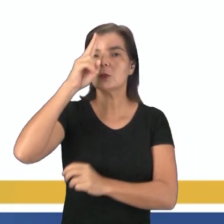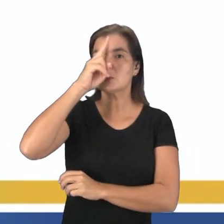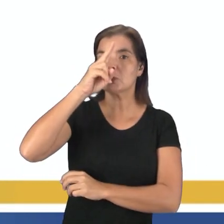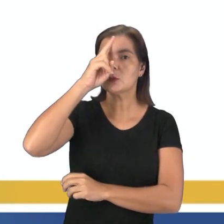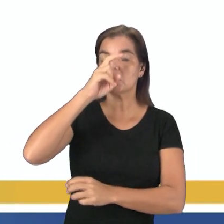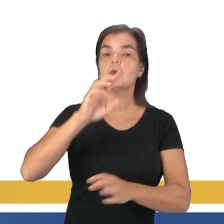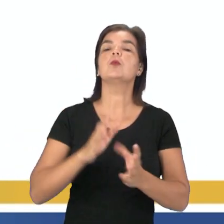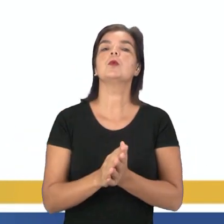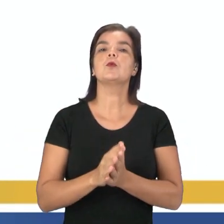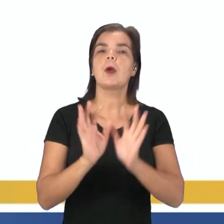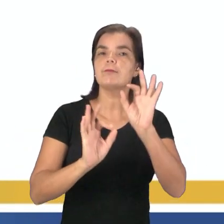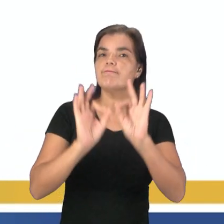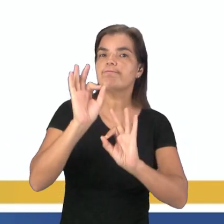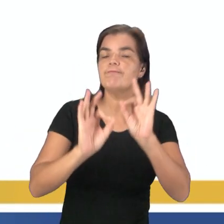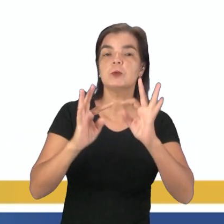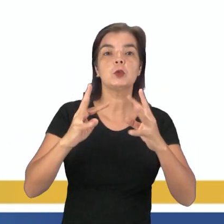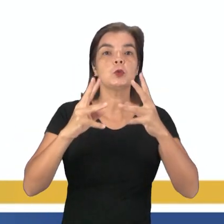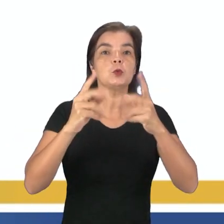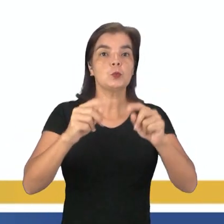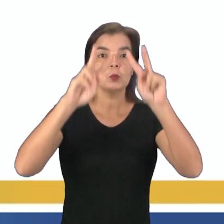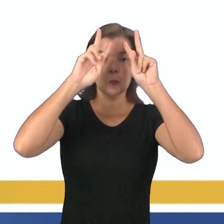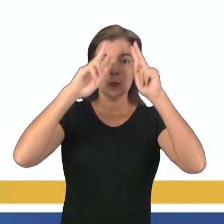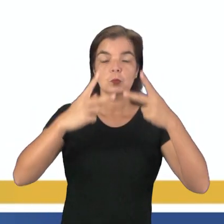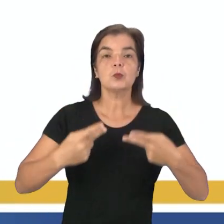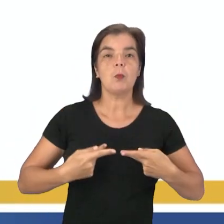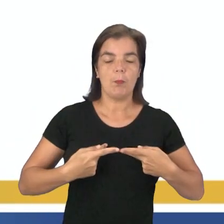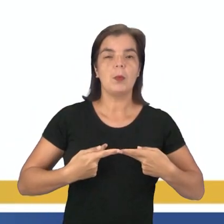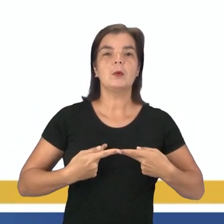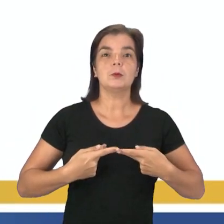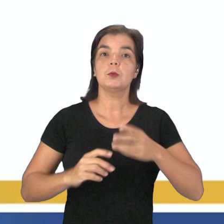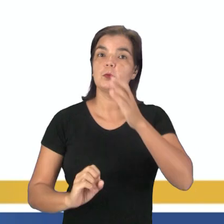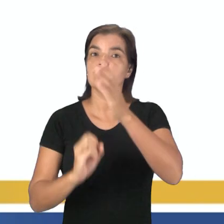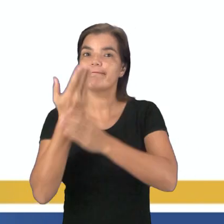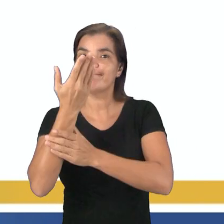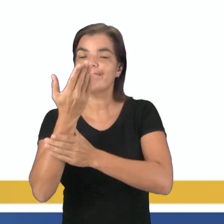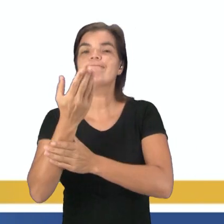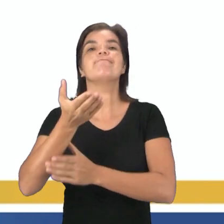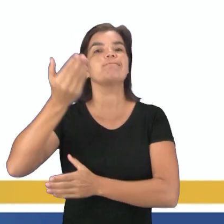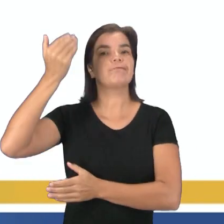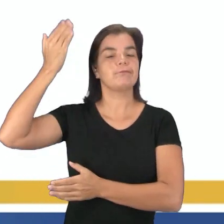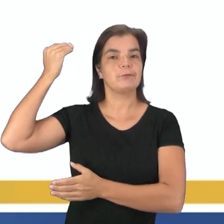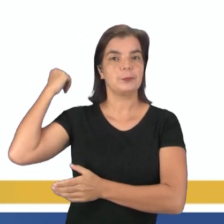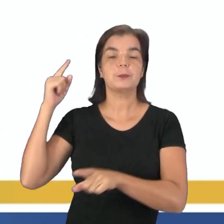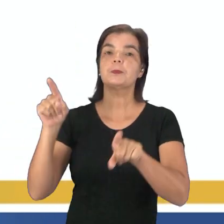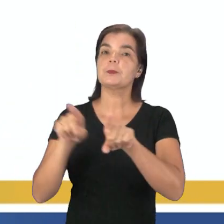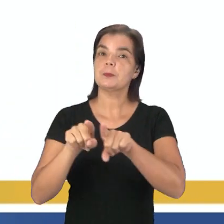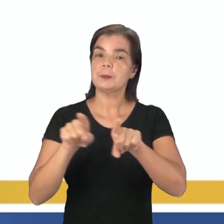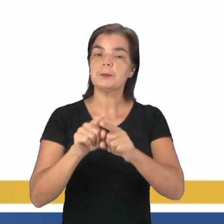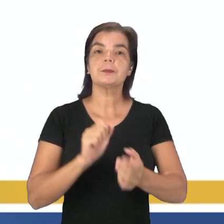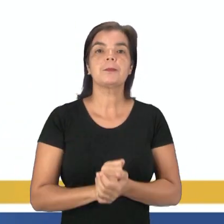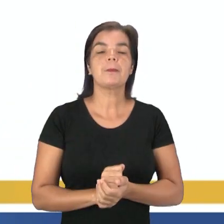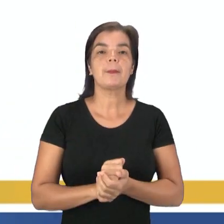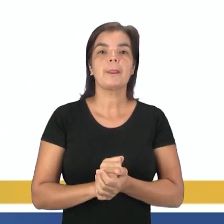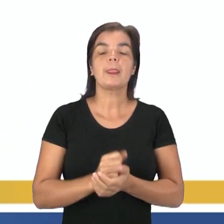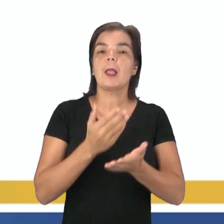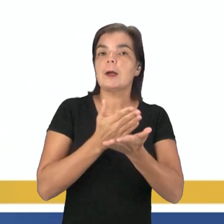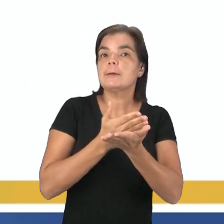históricos constituem tudo que o ser humano produziu, desde os seus primórdios. Tais fontes podem ser